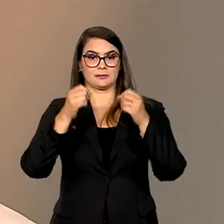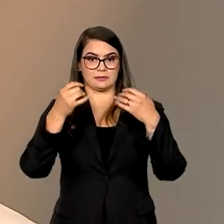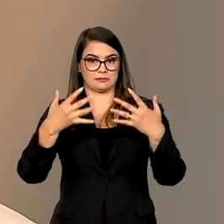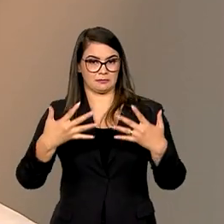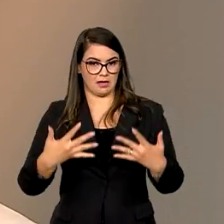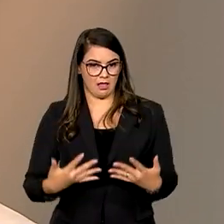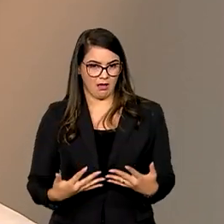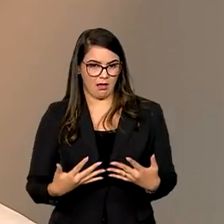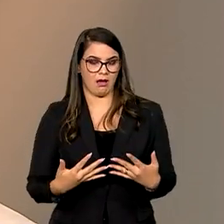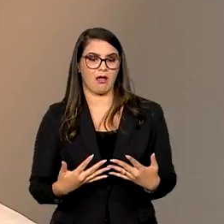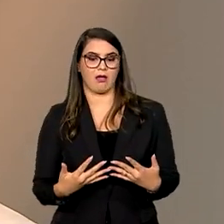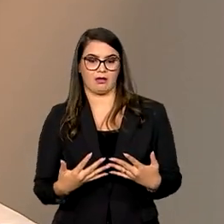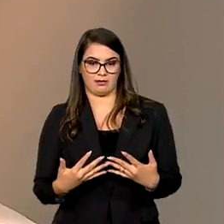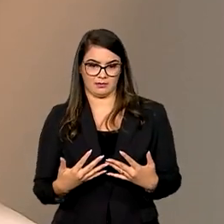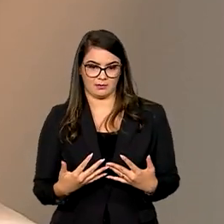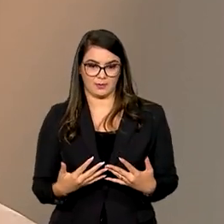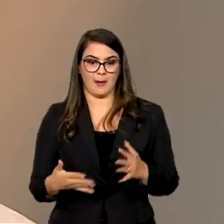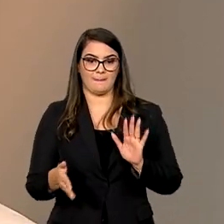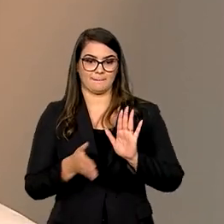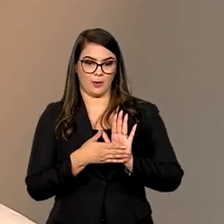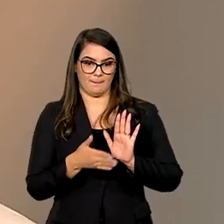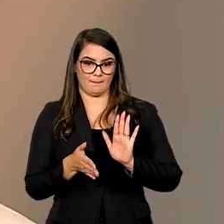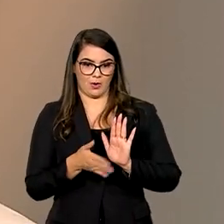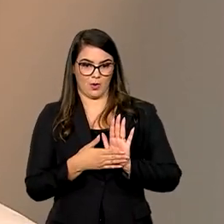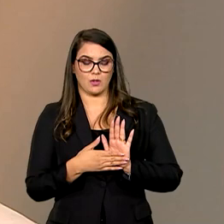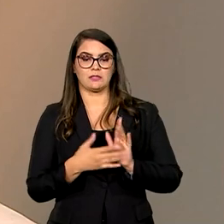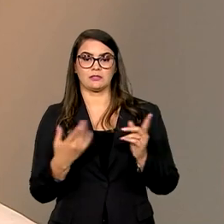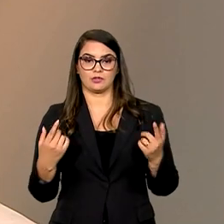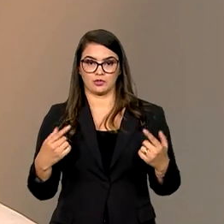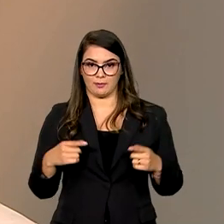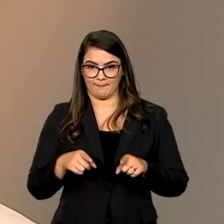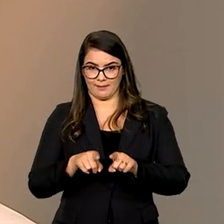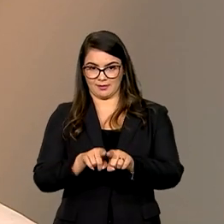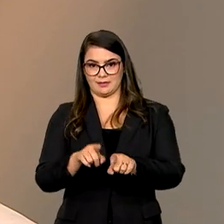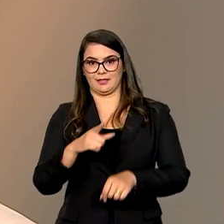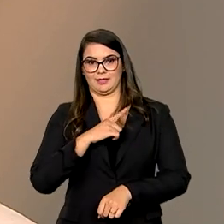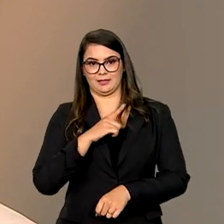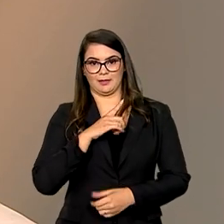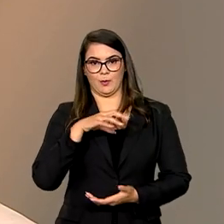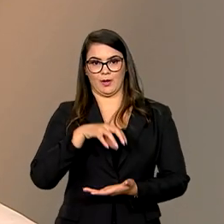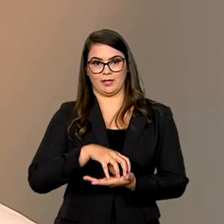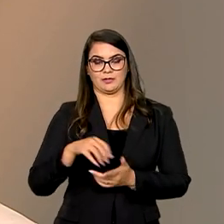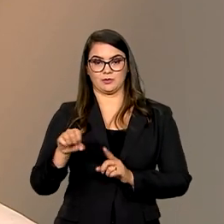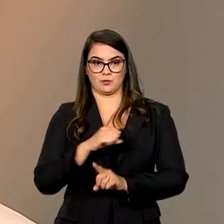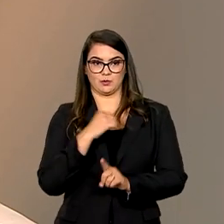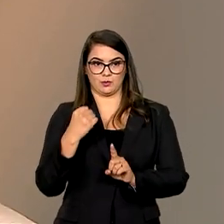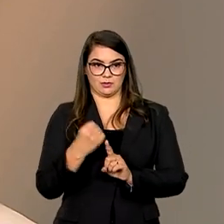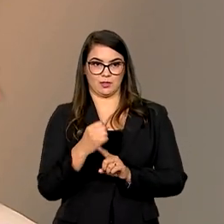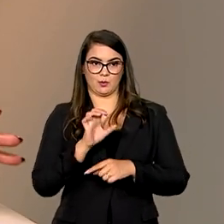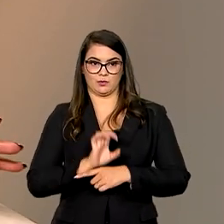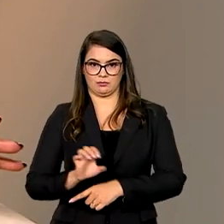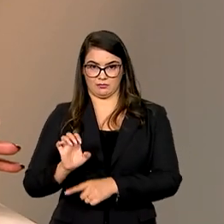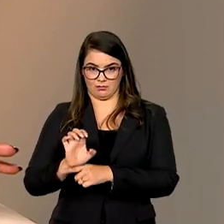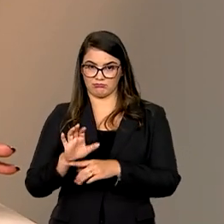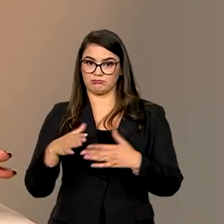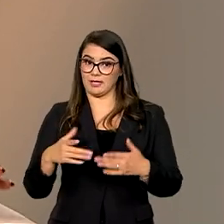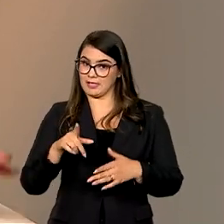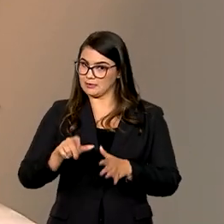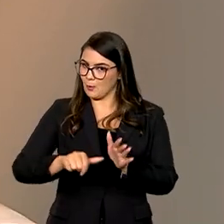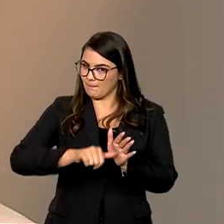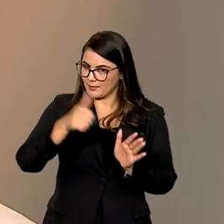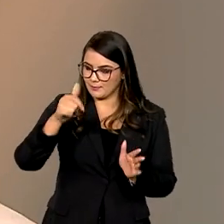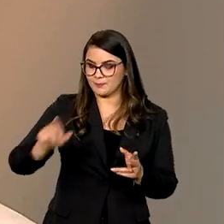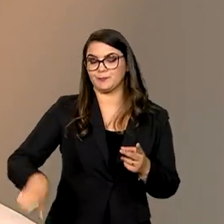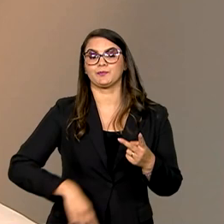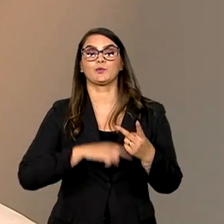de perto essa proposta de parceria que a gente tem com as organizações sociais nos estados. Então, esse é o primeiro